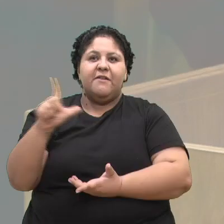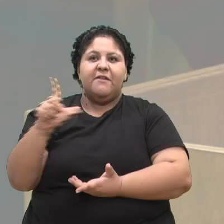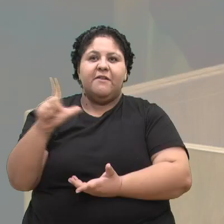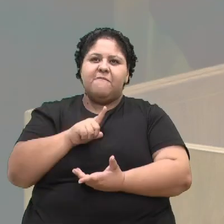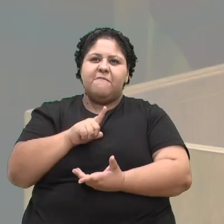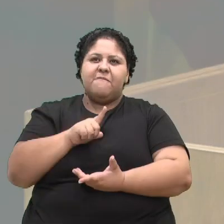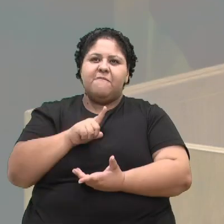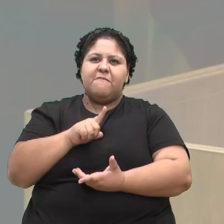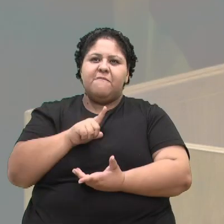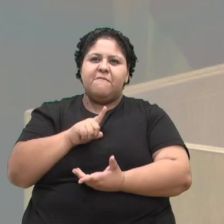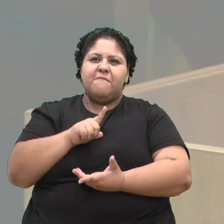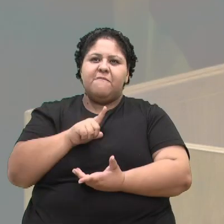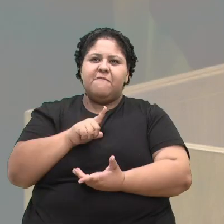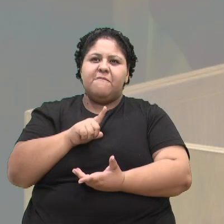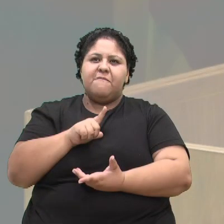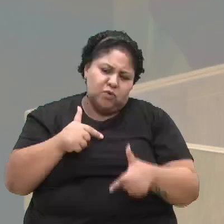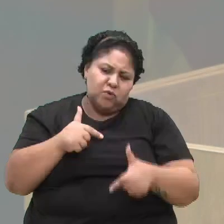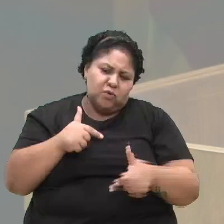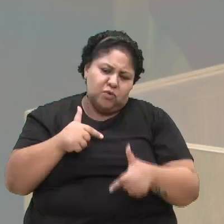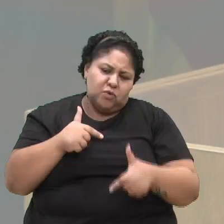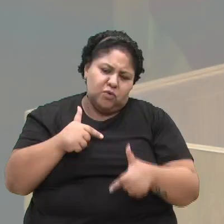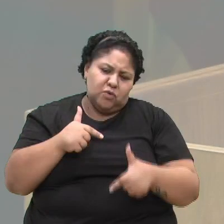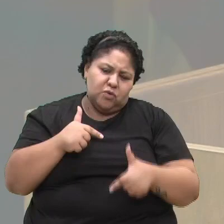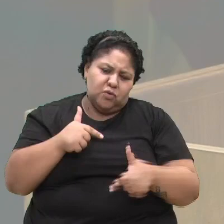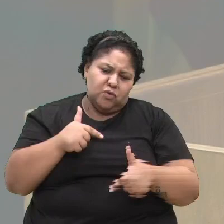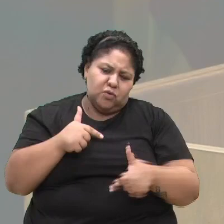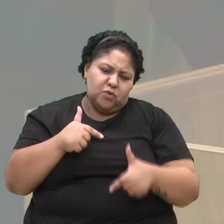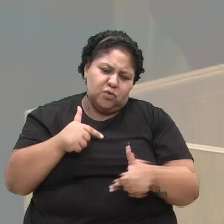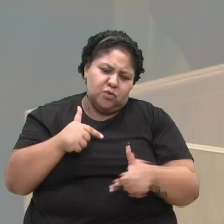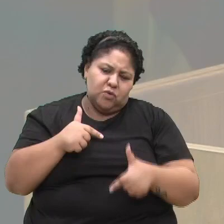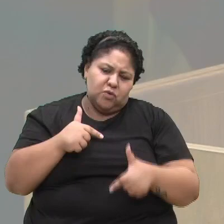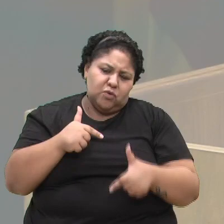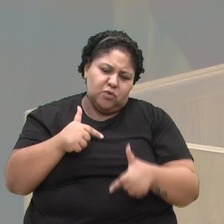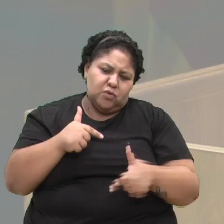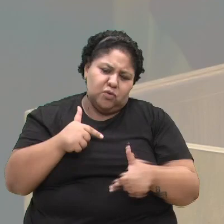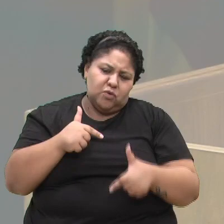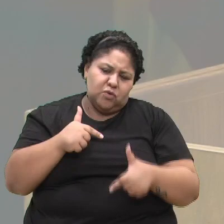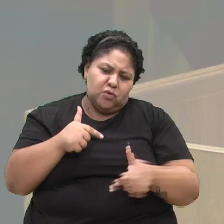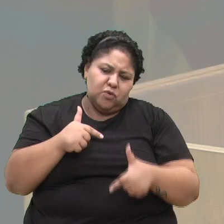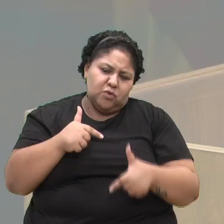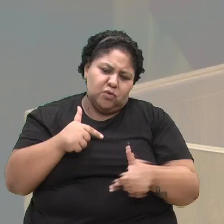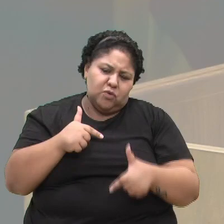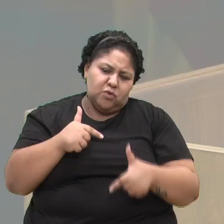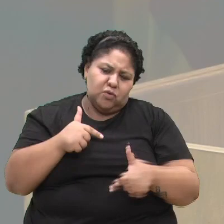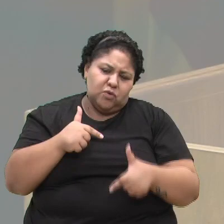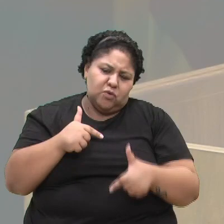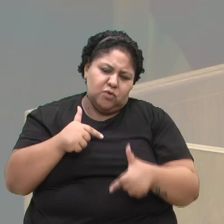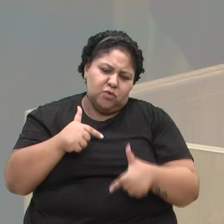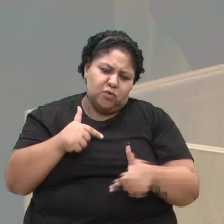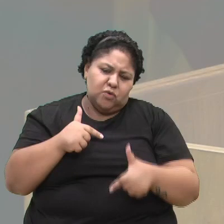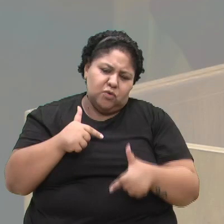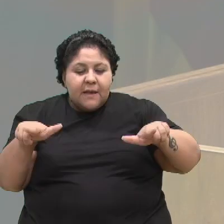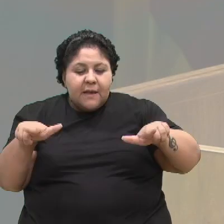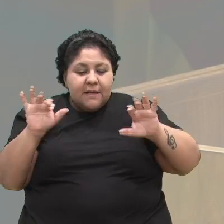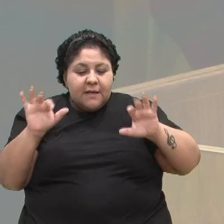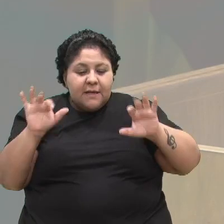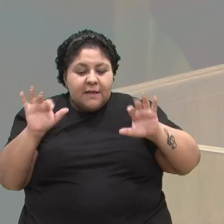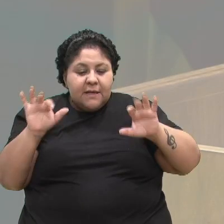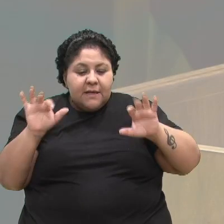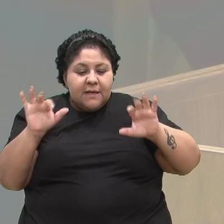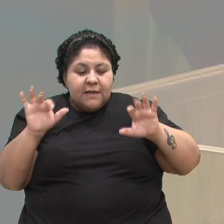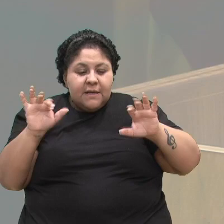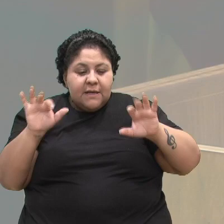de canalização, de drenagem, para que de fato seja eliminado este